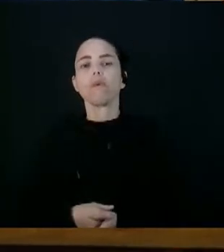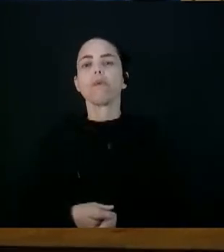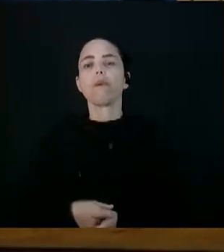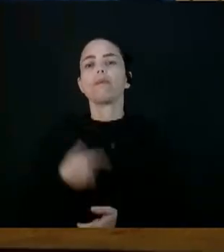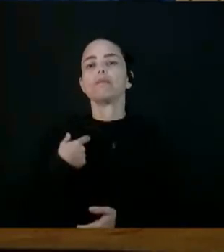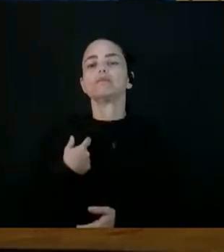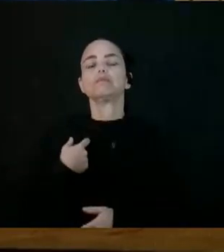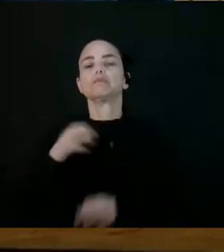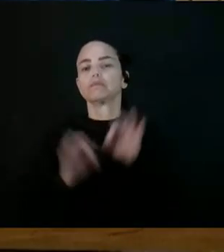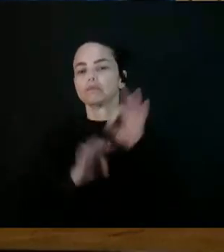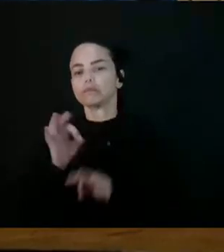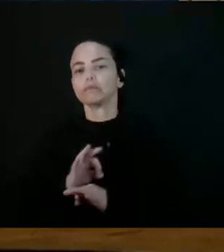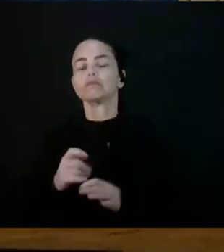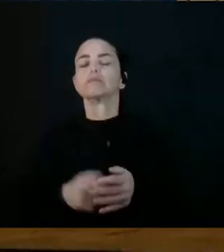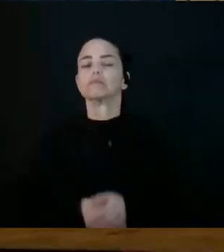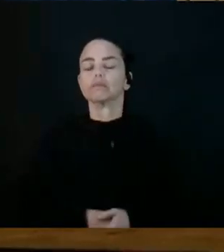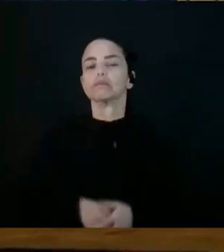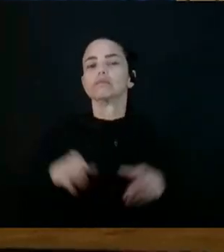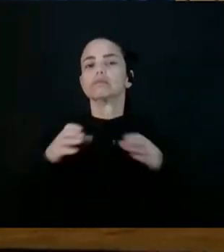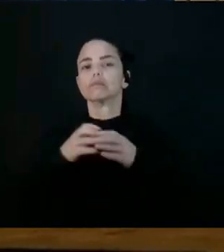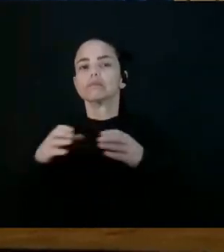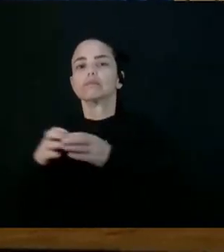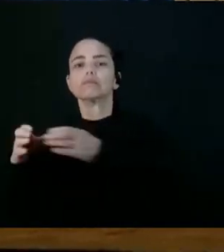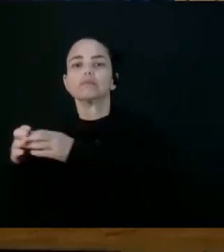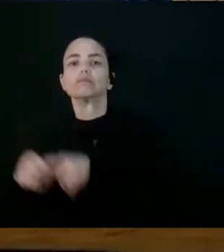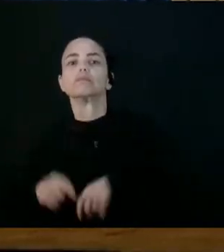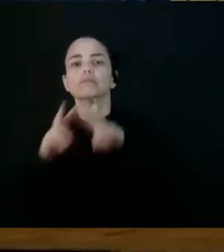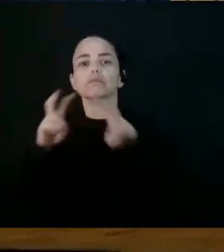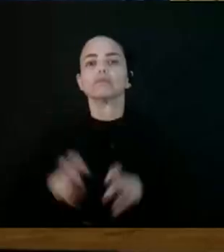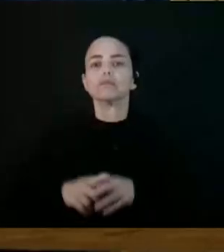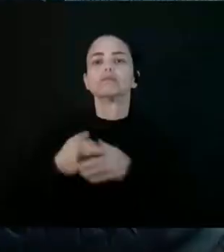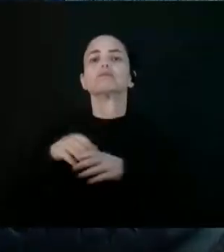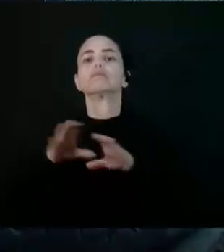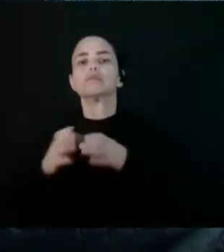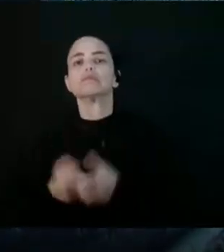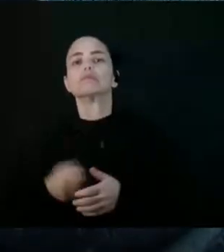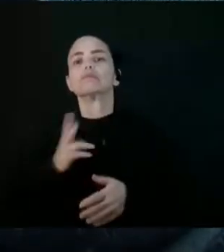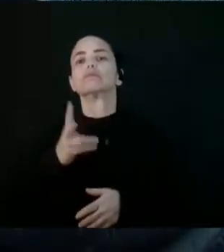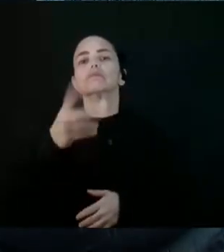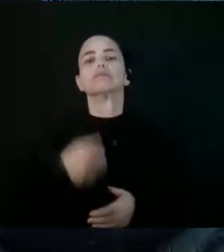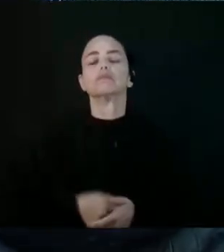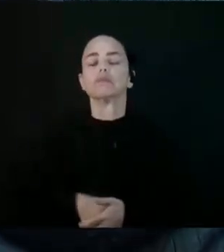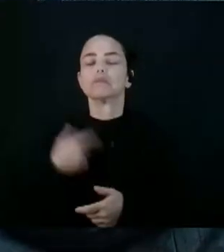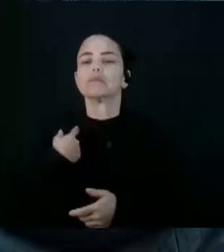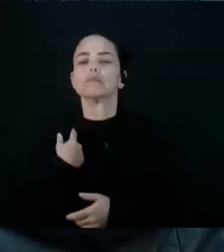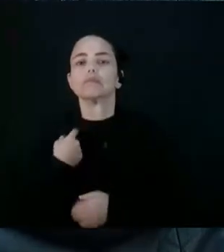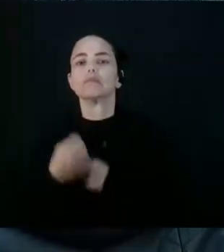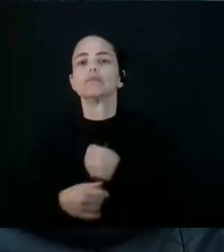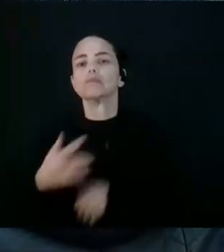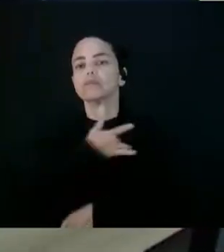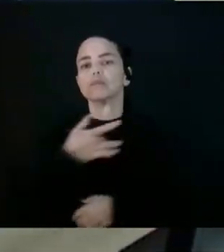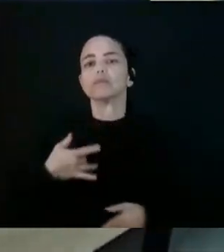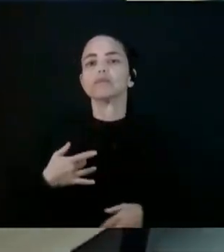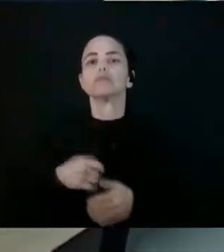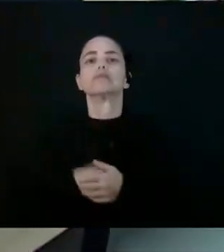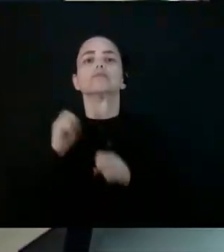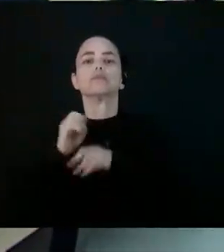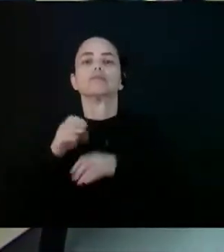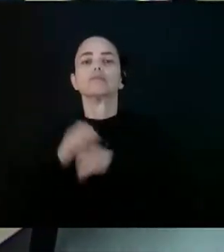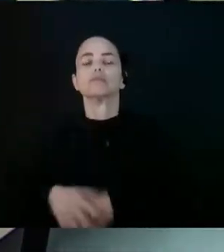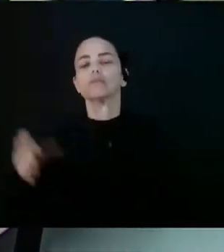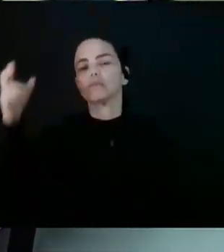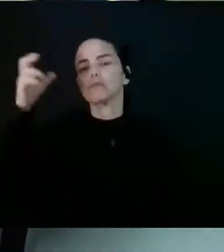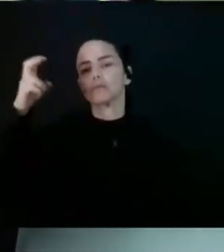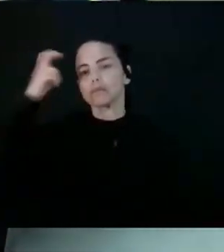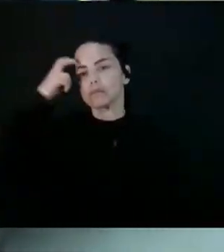serão elaborados em grupos temáticos inspirados nas comissões permanentes da Câmara, como Saúde, Educação e Cultura. As propostas